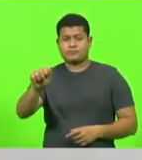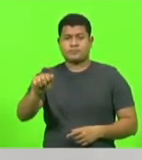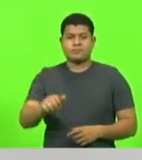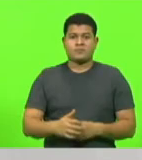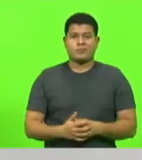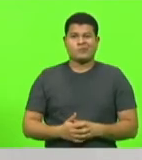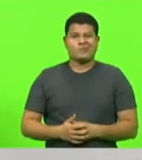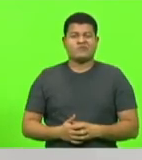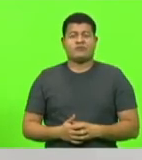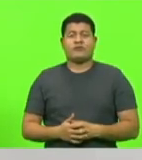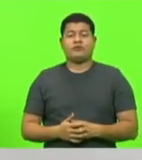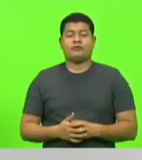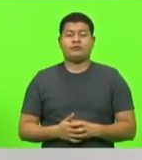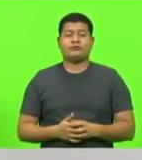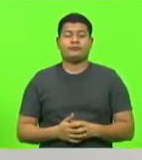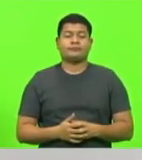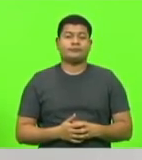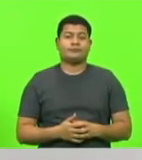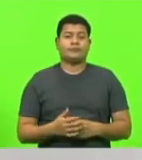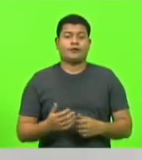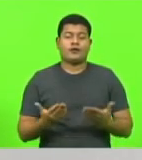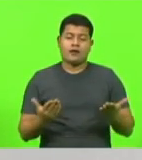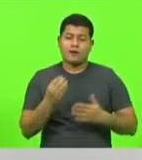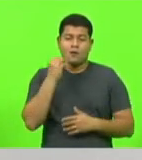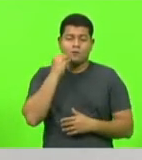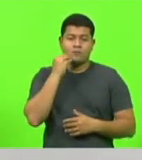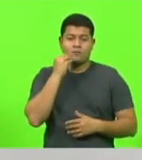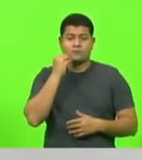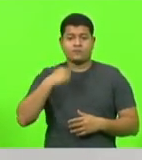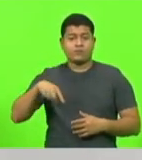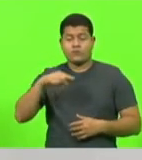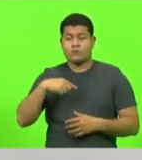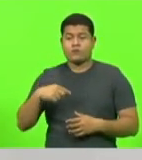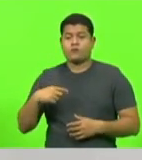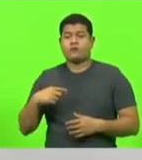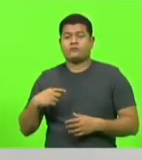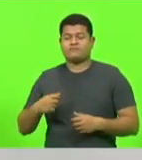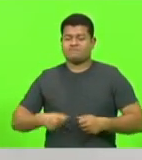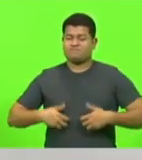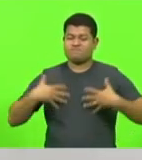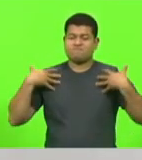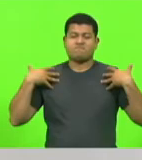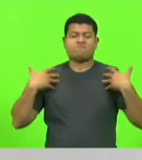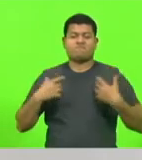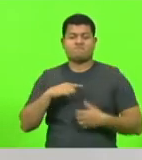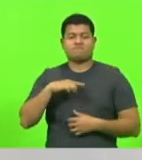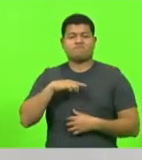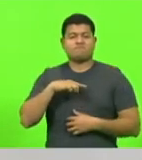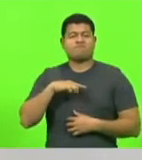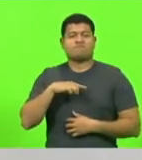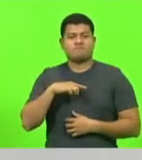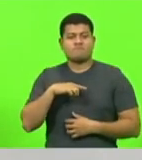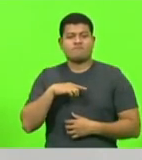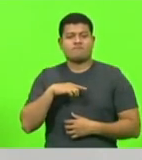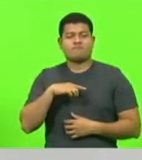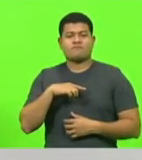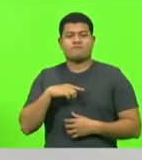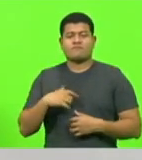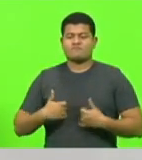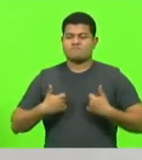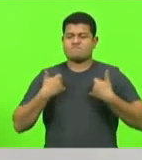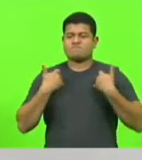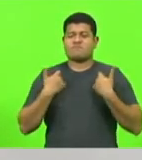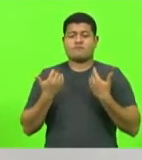e que nos, evidentemente, deixa orgulhosos, no bom sentido, o destaque